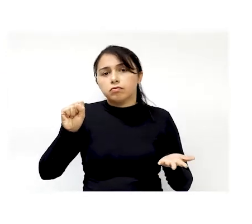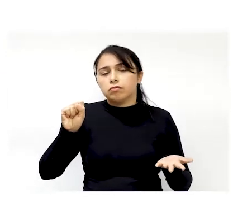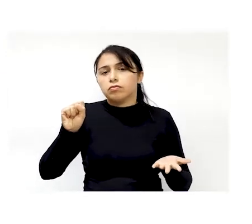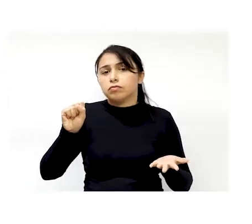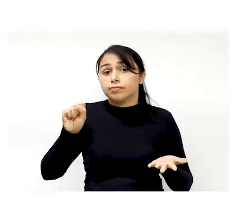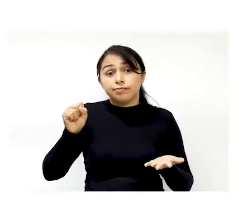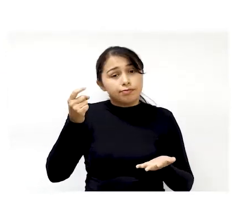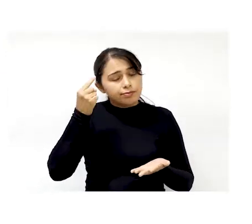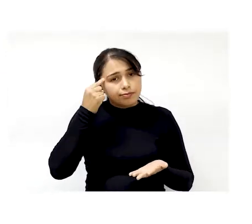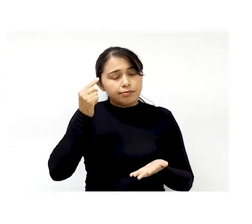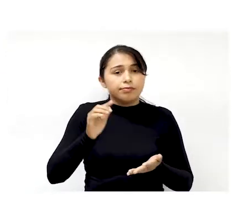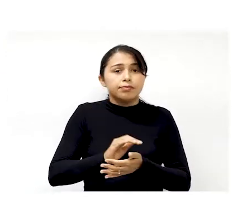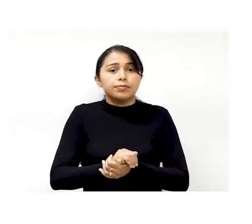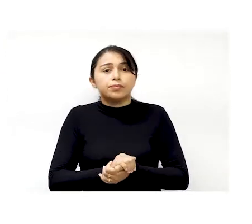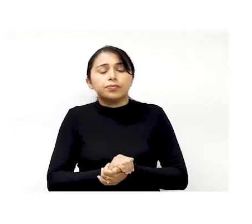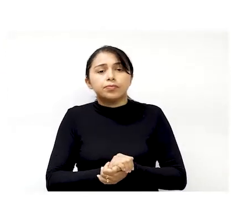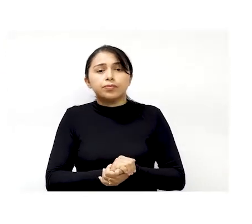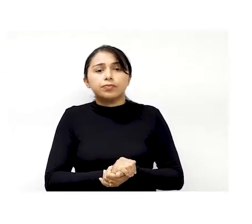um